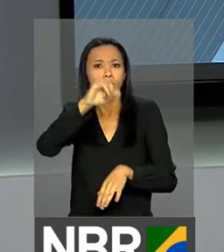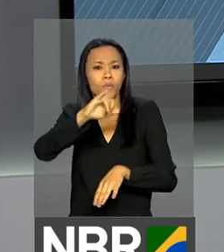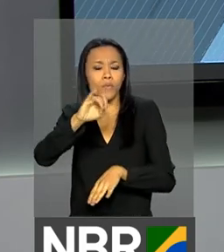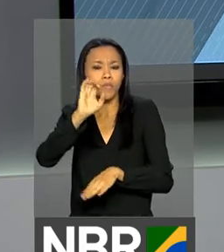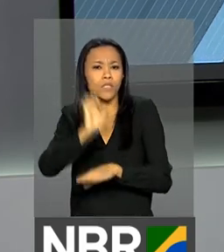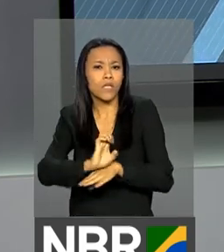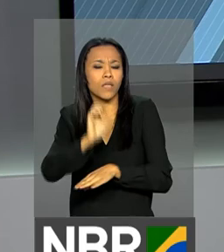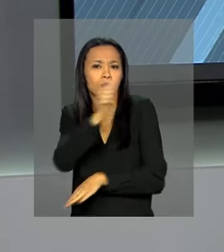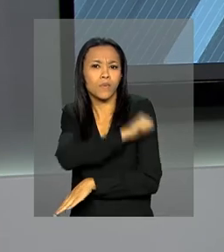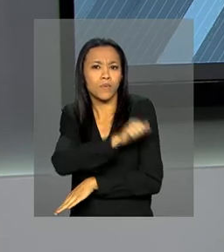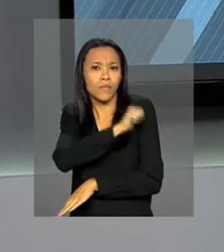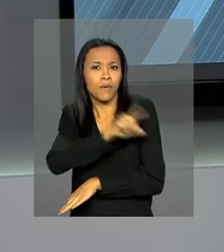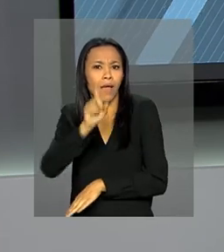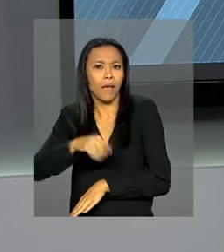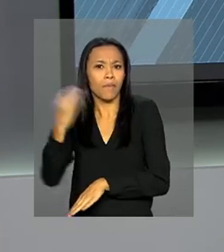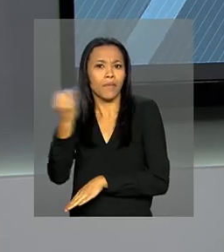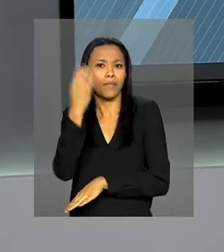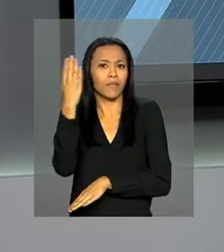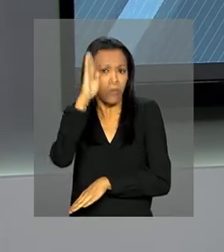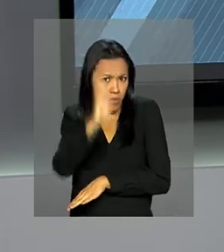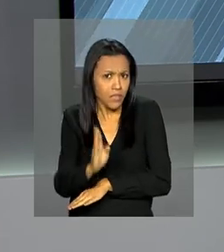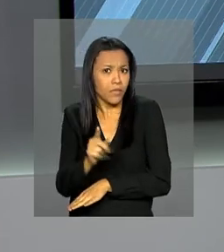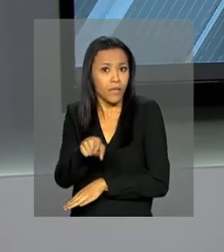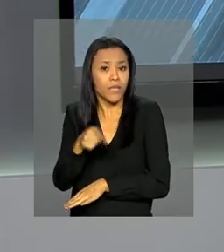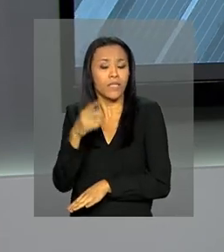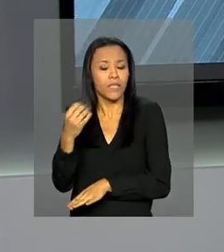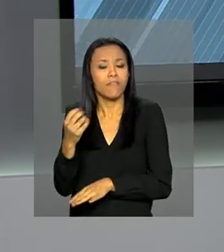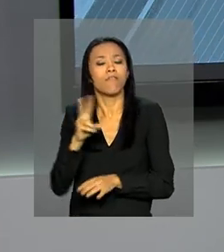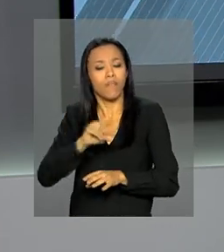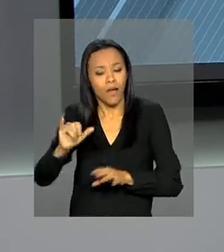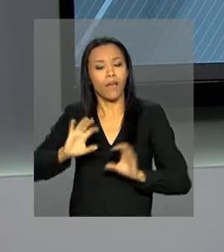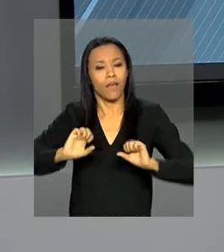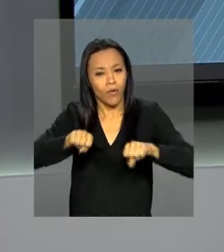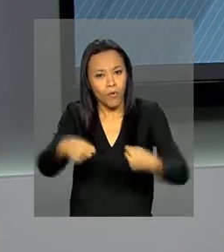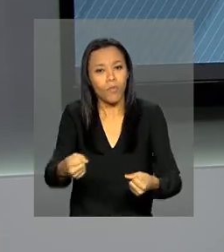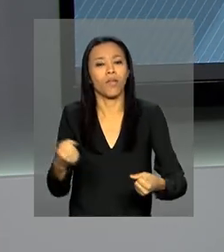Estado são importantes e que o governo vai recuperar, sim, o Rio de Janeiro.